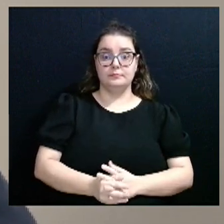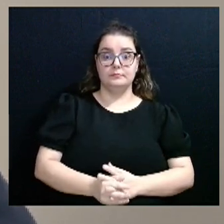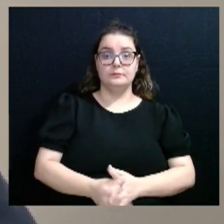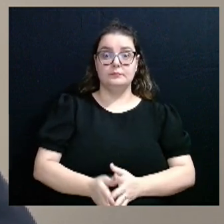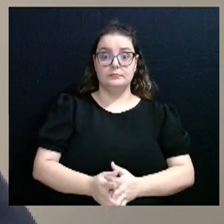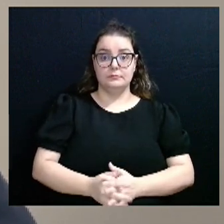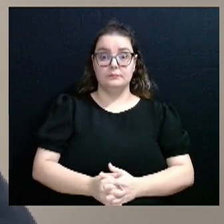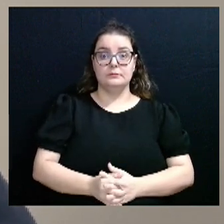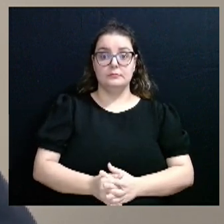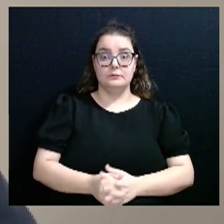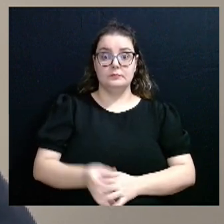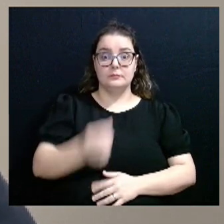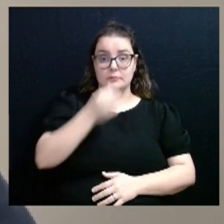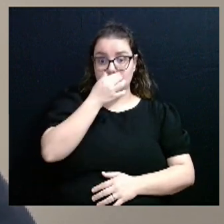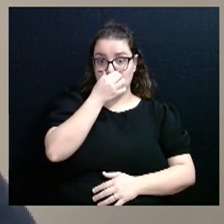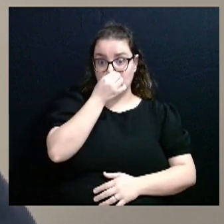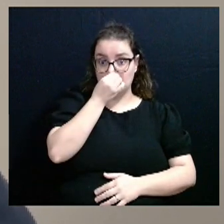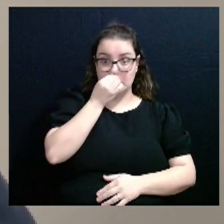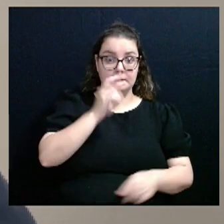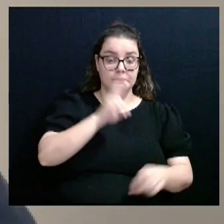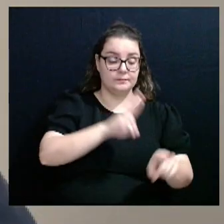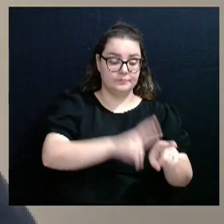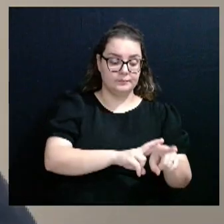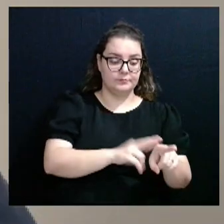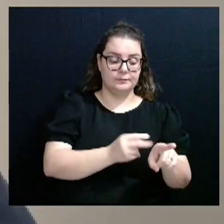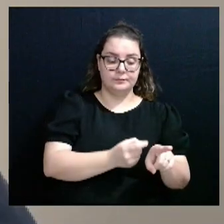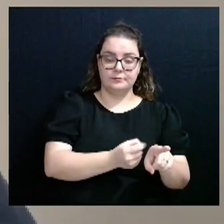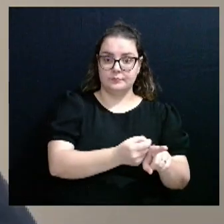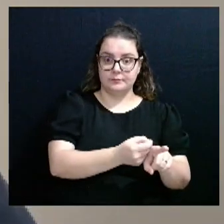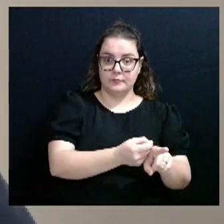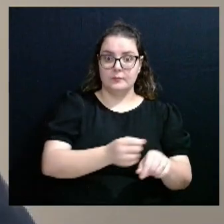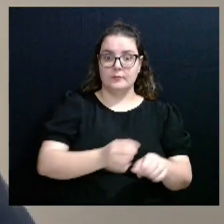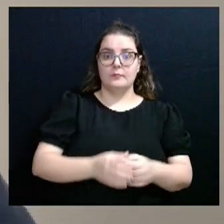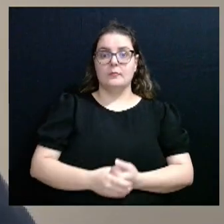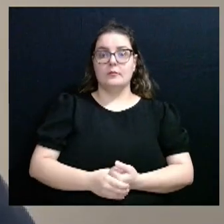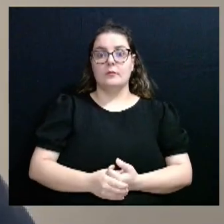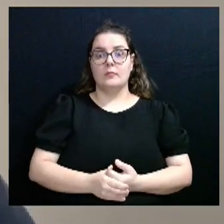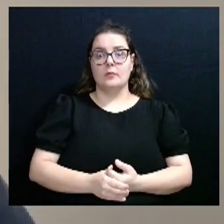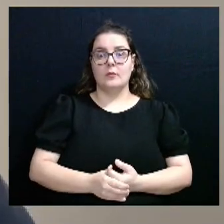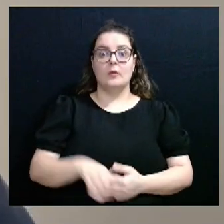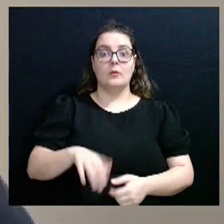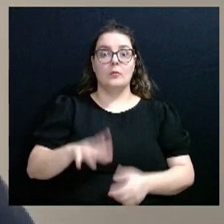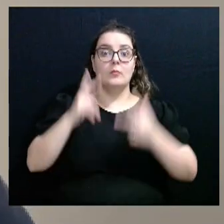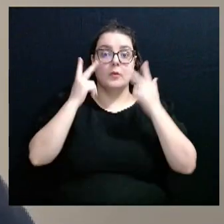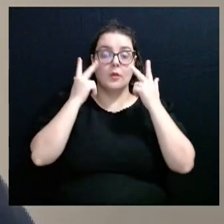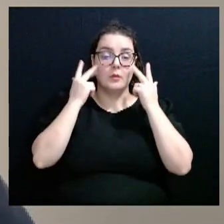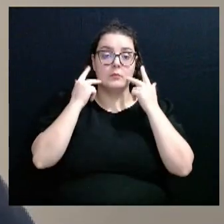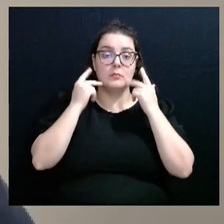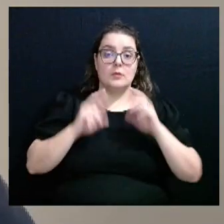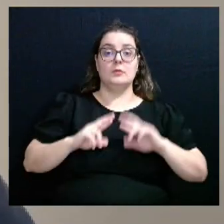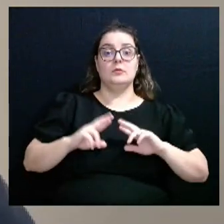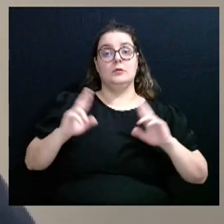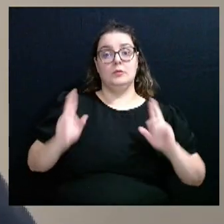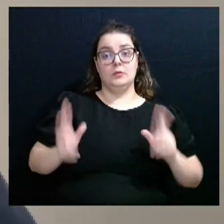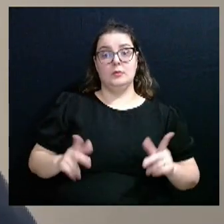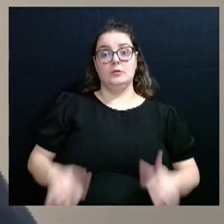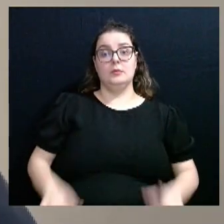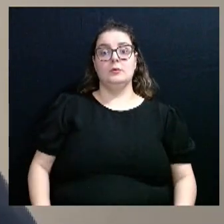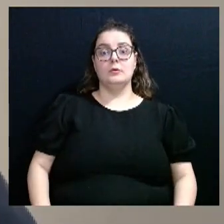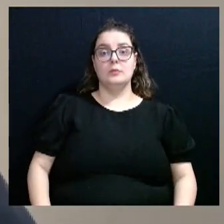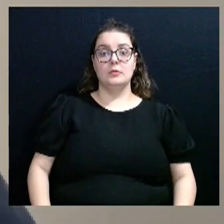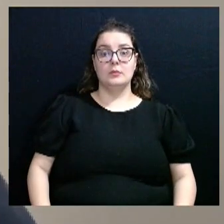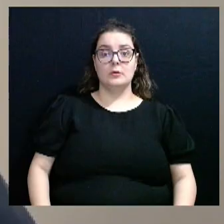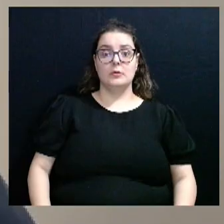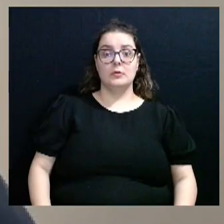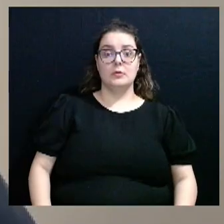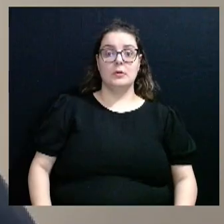O câncer de próstata é o câncer mais frequente, exceto os tumores de pele, e ele acomete